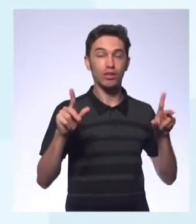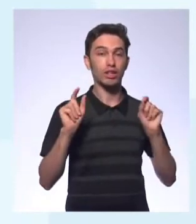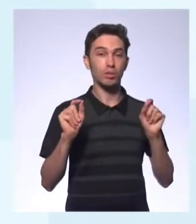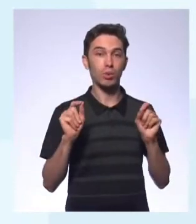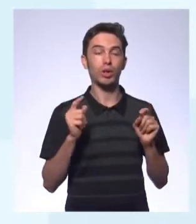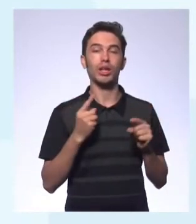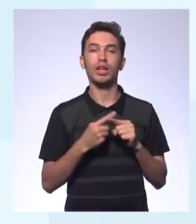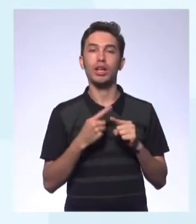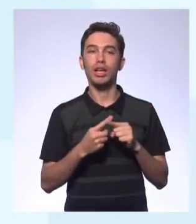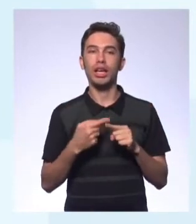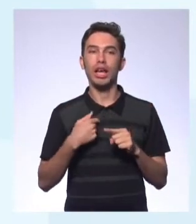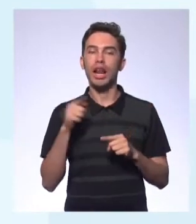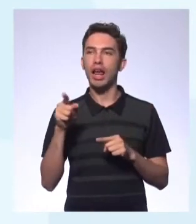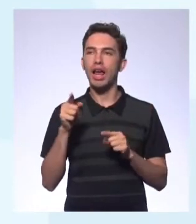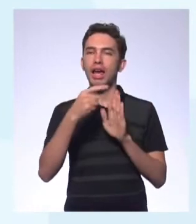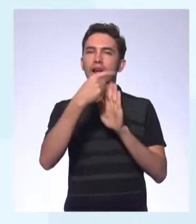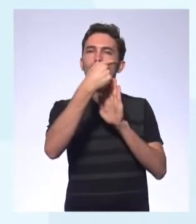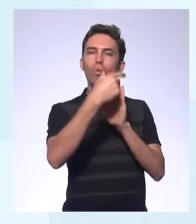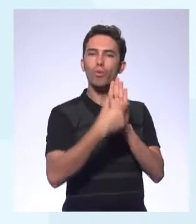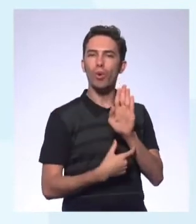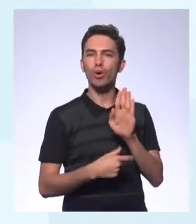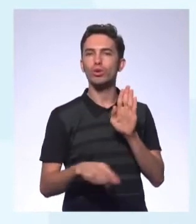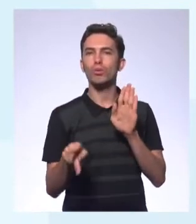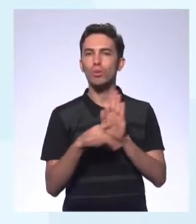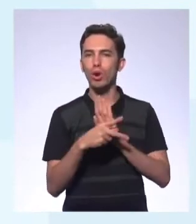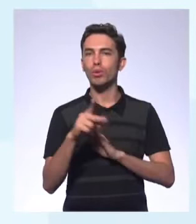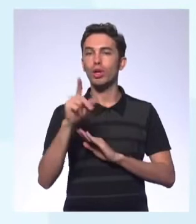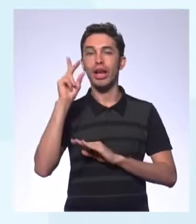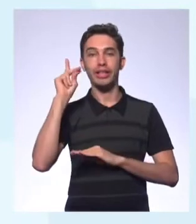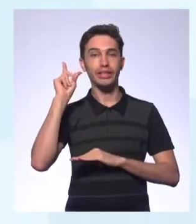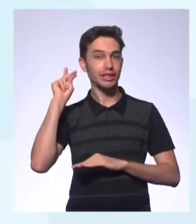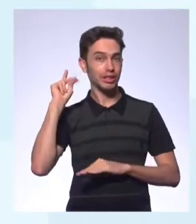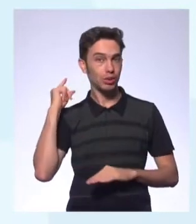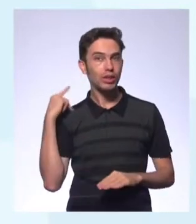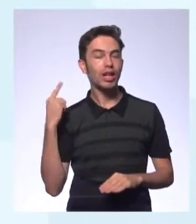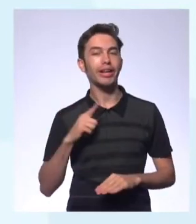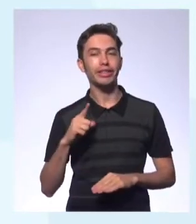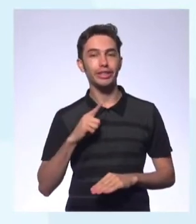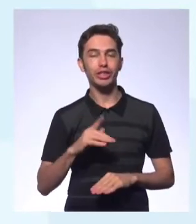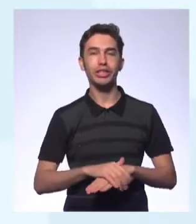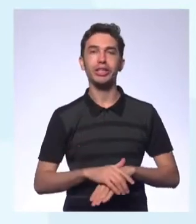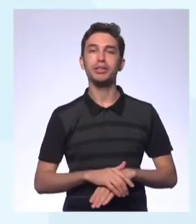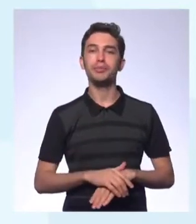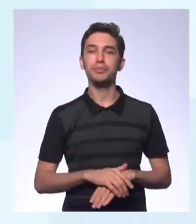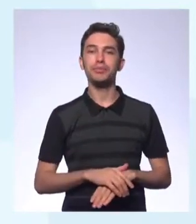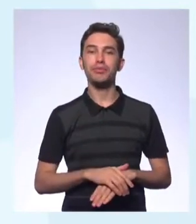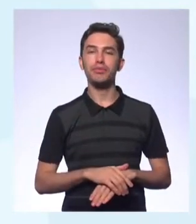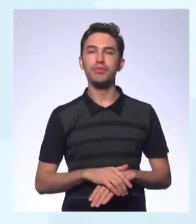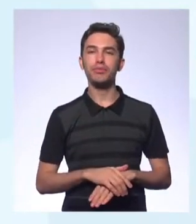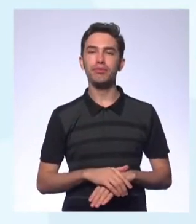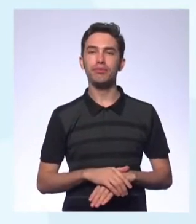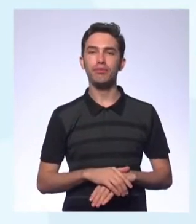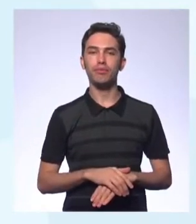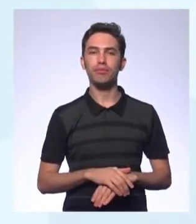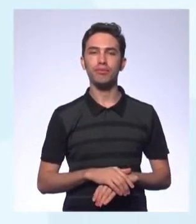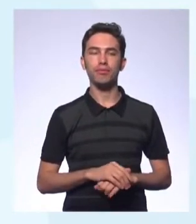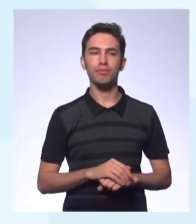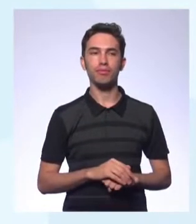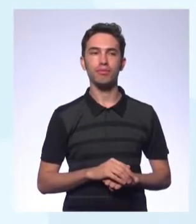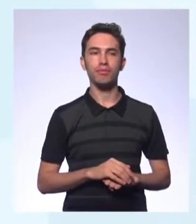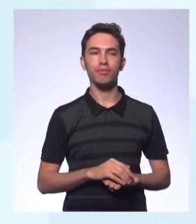escravização seguia os moldes da antiguidade e não era aí com uma espécie de linha